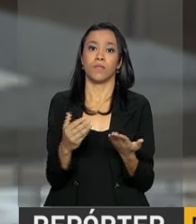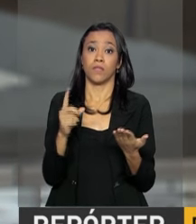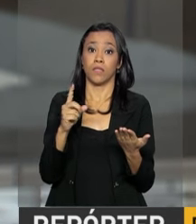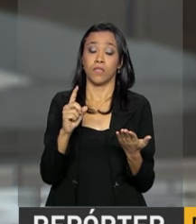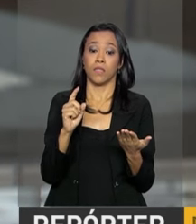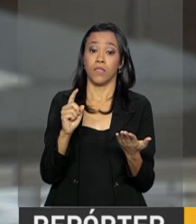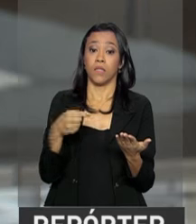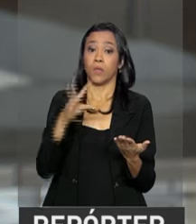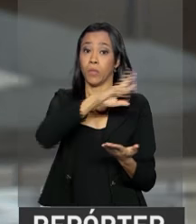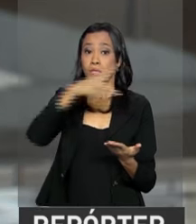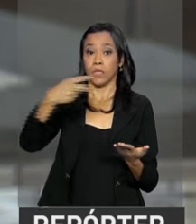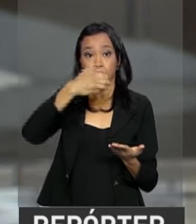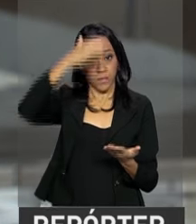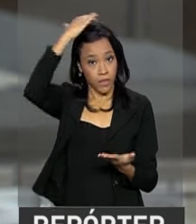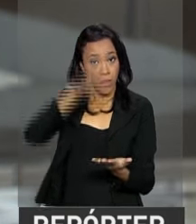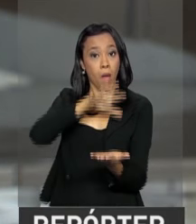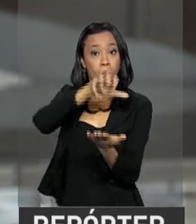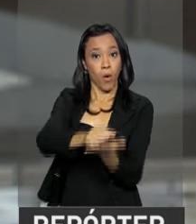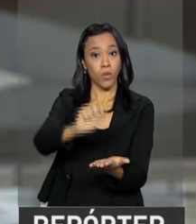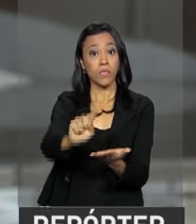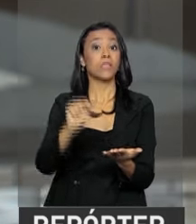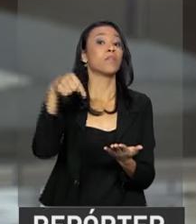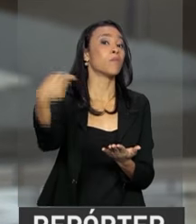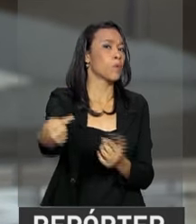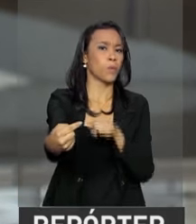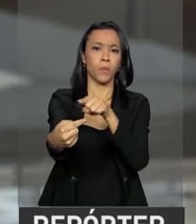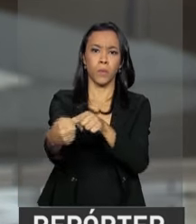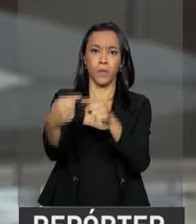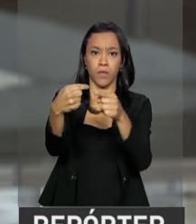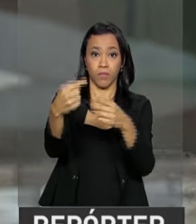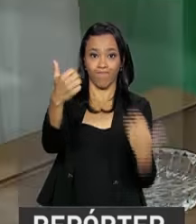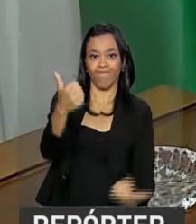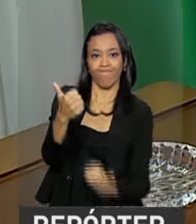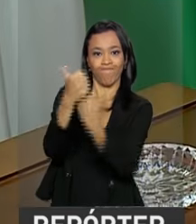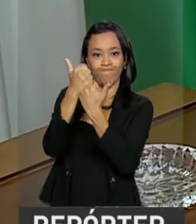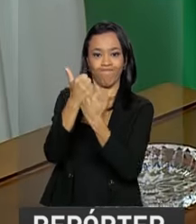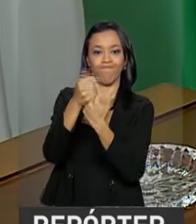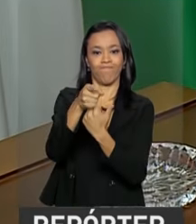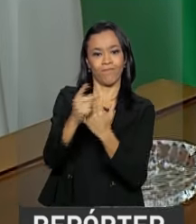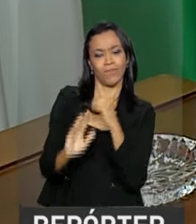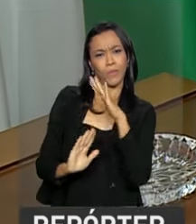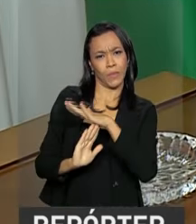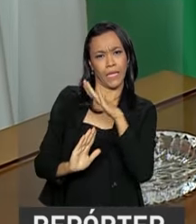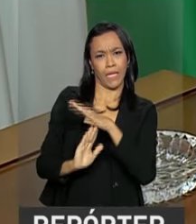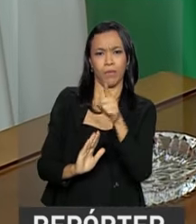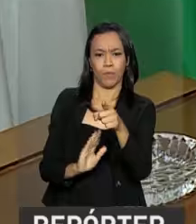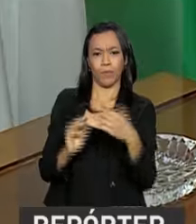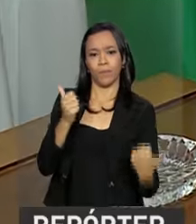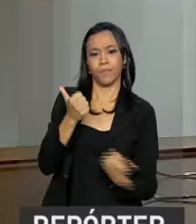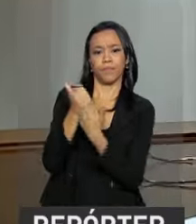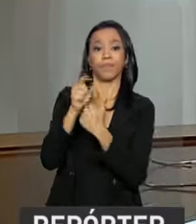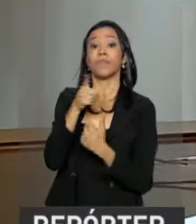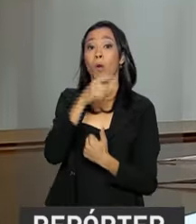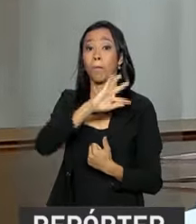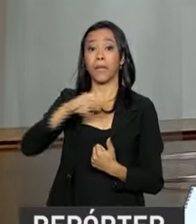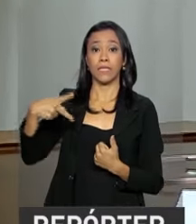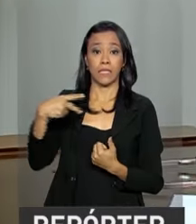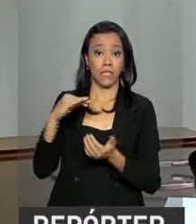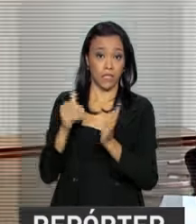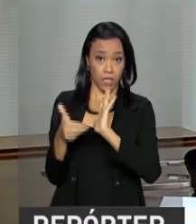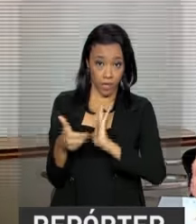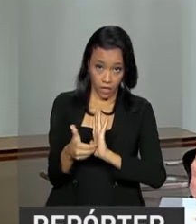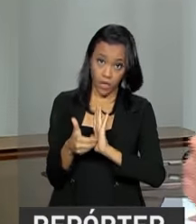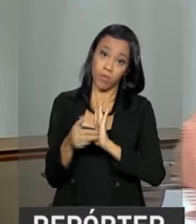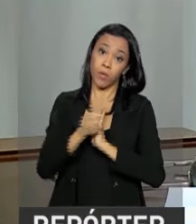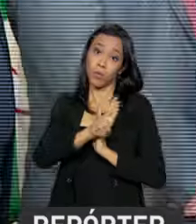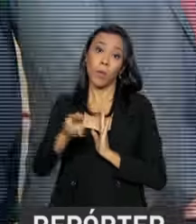tomar posse, o presidente da República, Michel Temer, transmitiu em caráter interino o comando do país ao presidente da